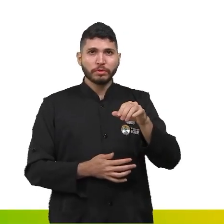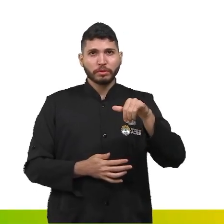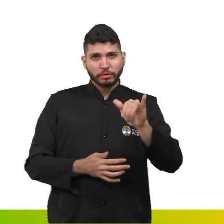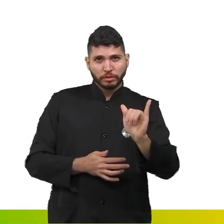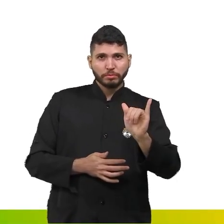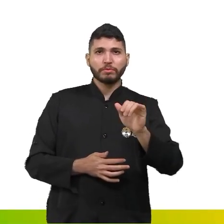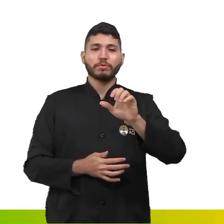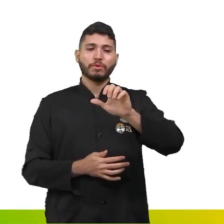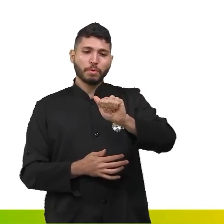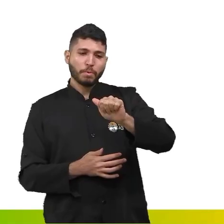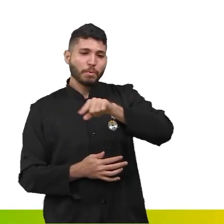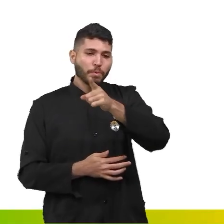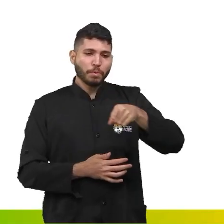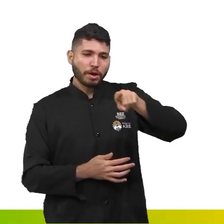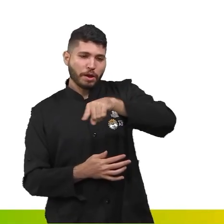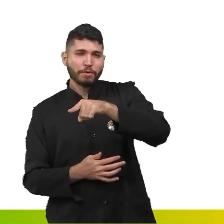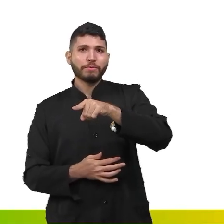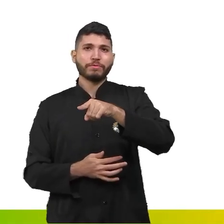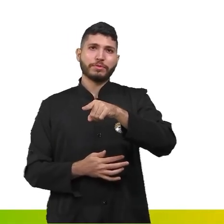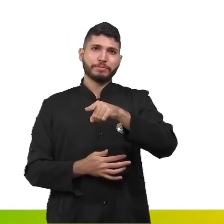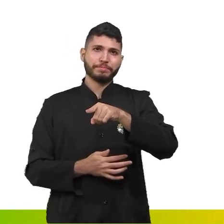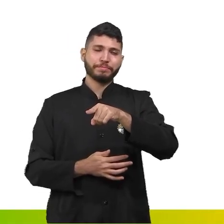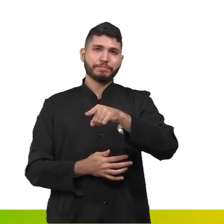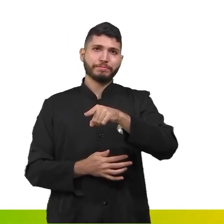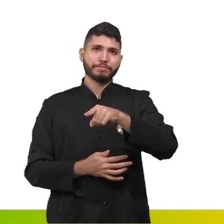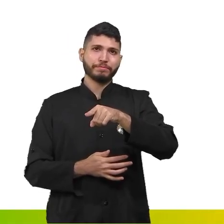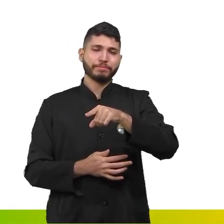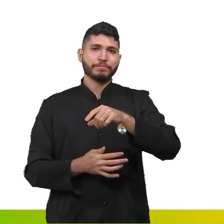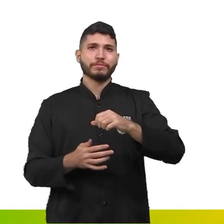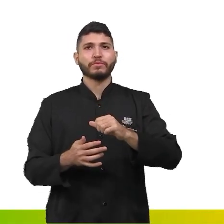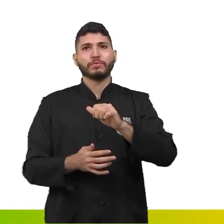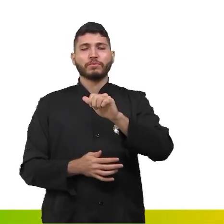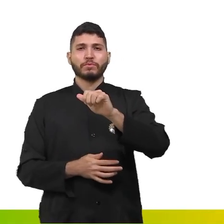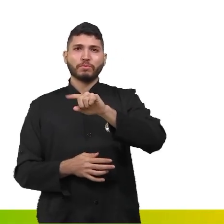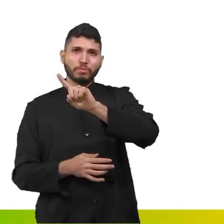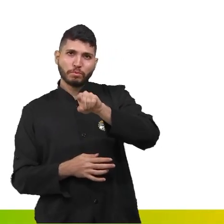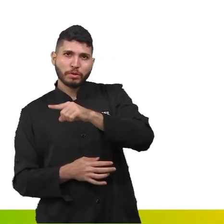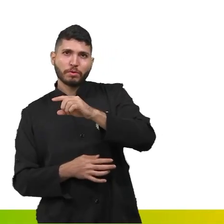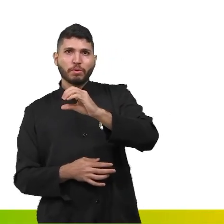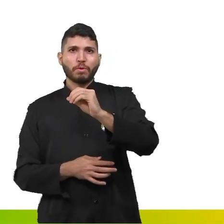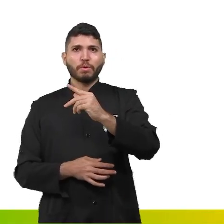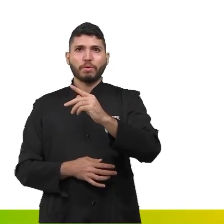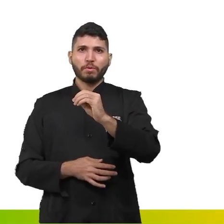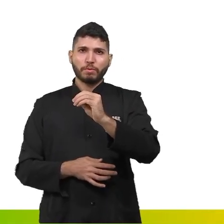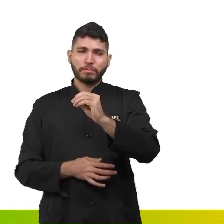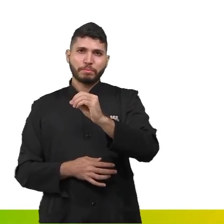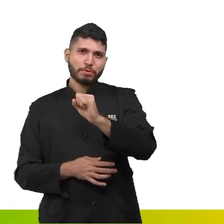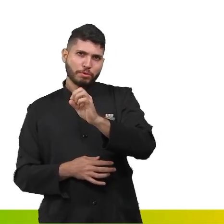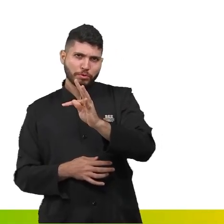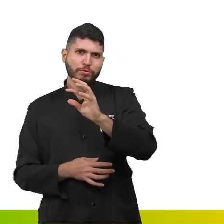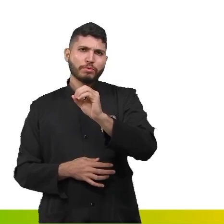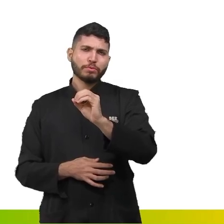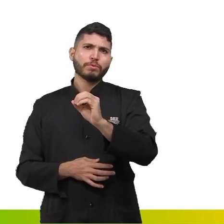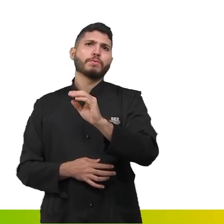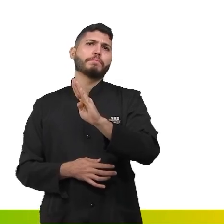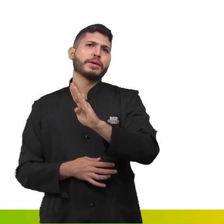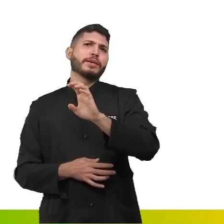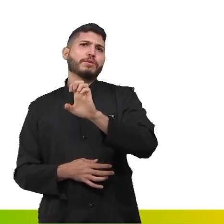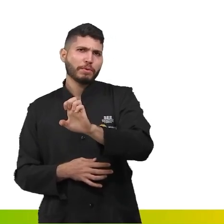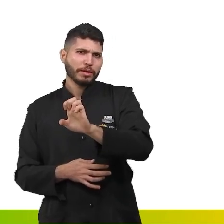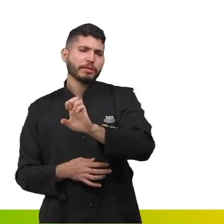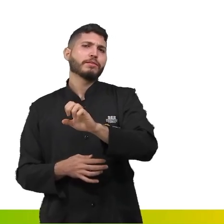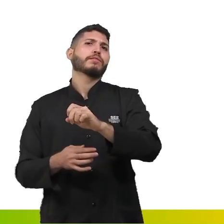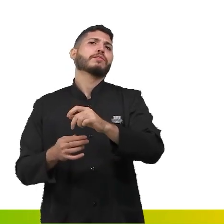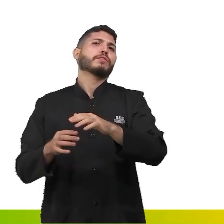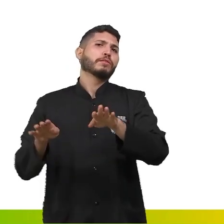ângulo alfa, e o ângulo oposto a ele, o B e o E, também possuem a mesma